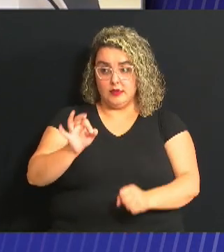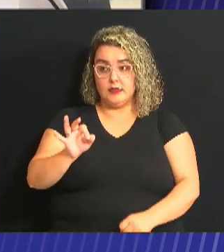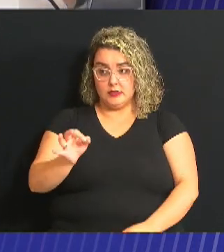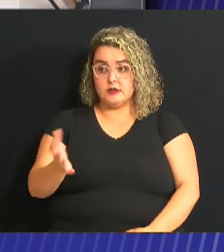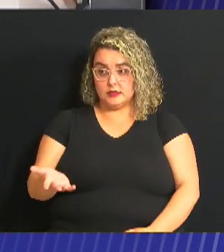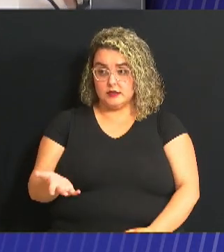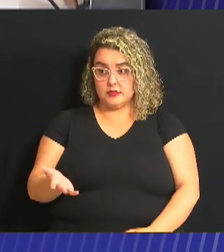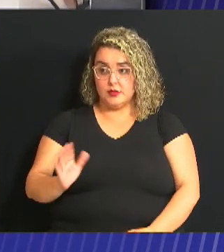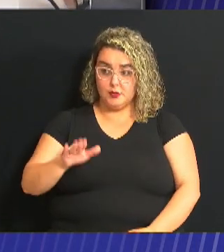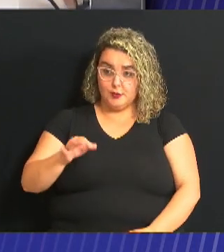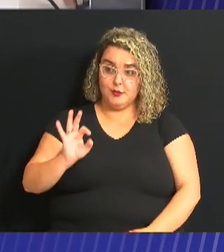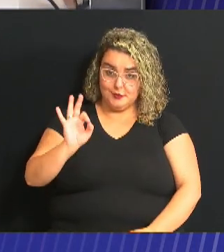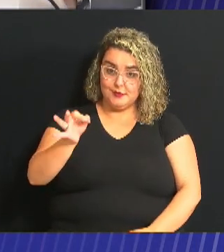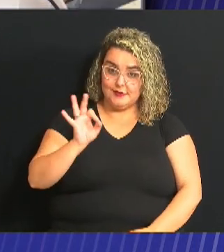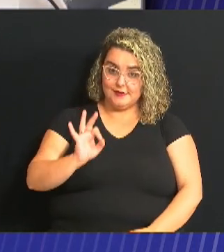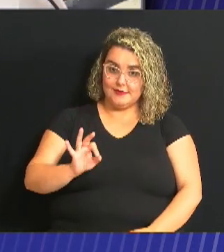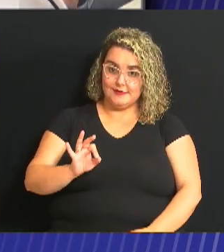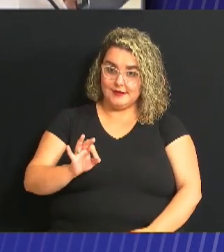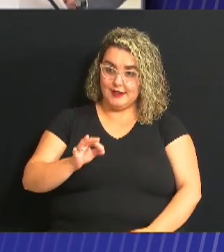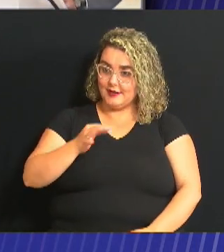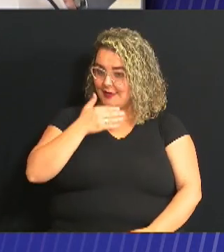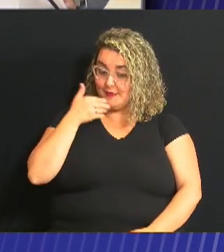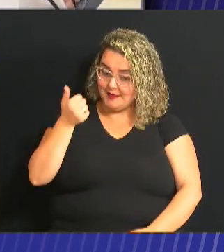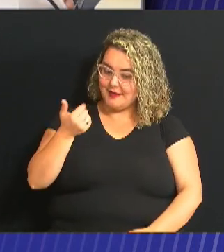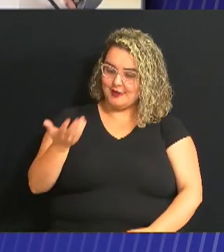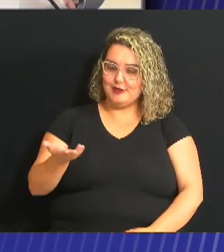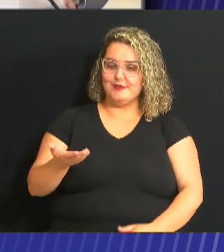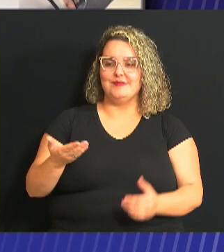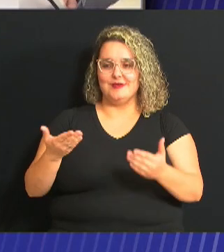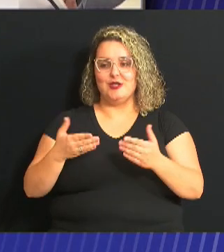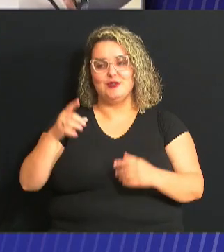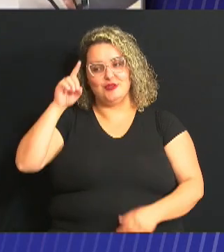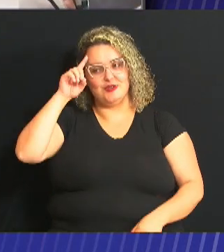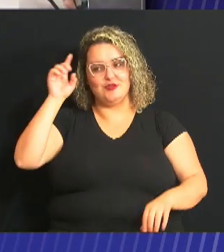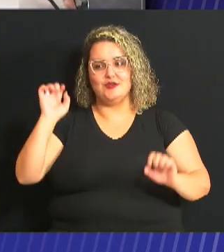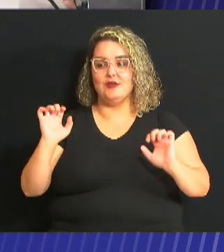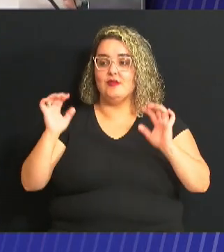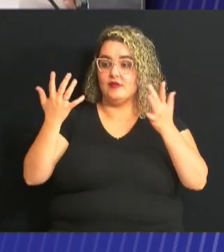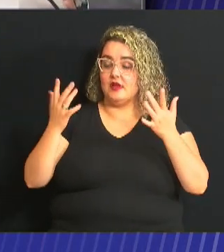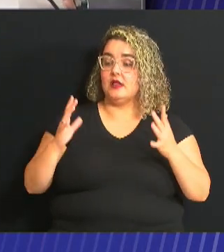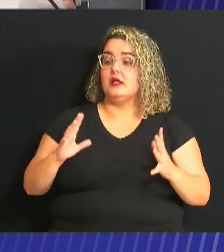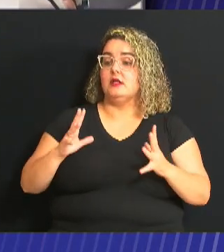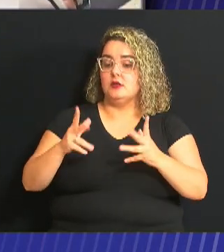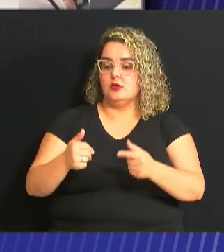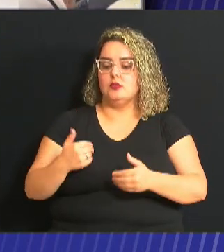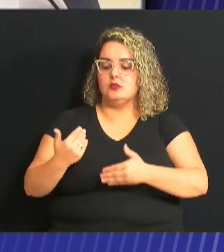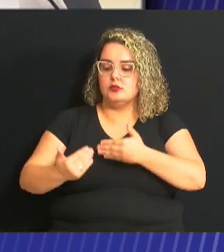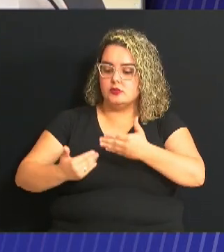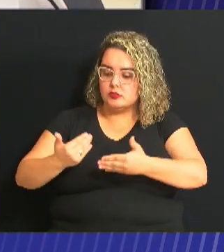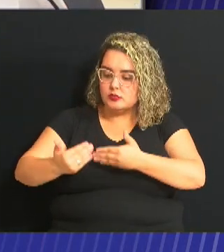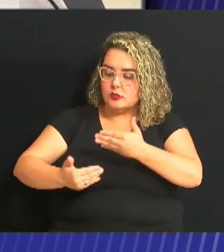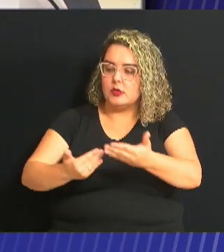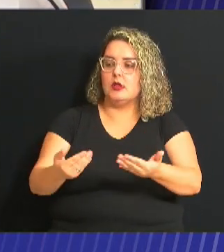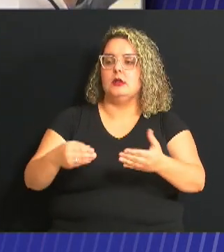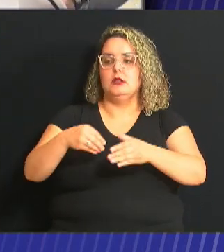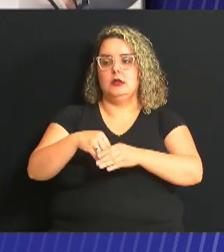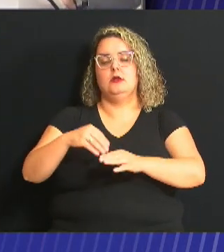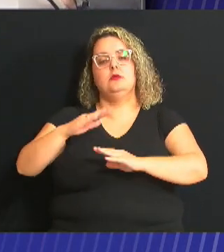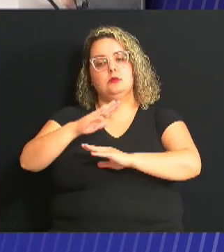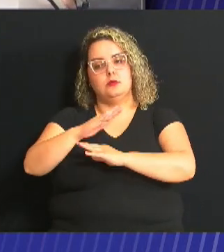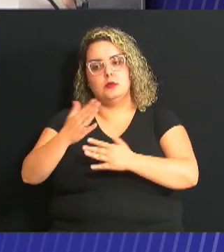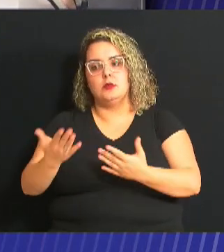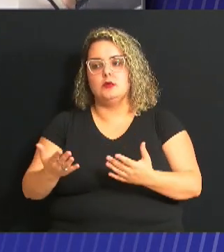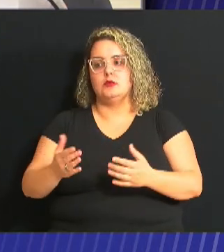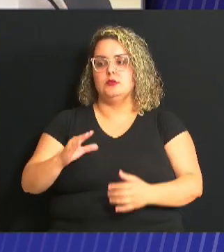a gente acerta na mosca, melhor ainda. Então, eu falo que hoje é um dia de festa. Existe todo um rito, né, do